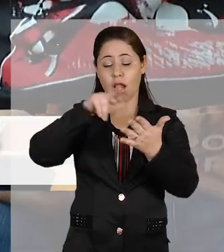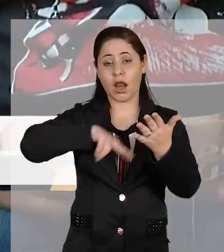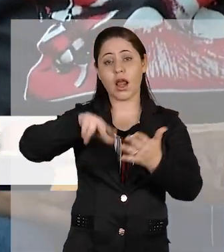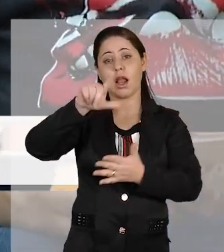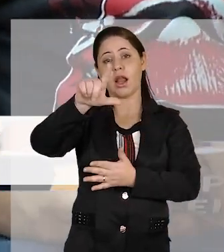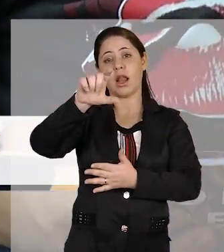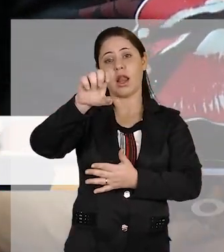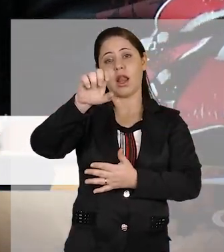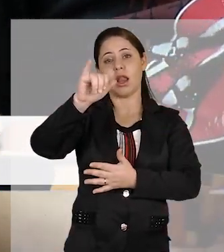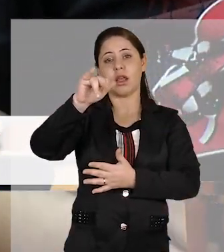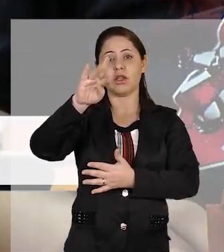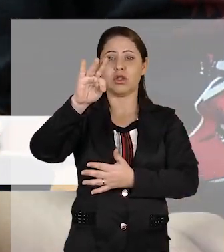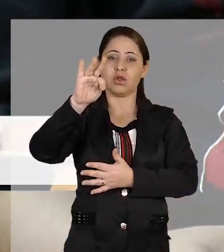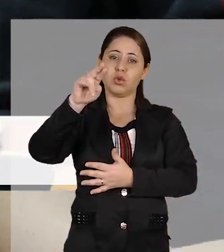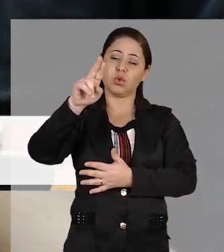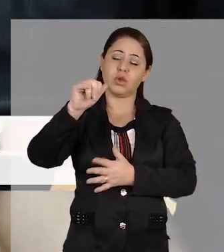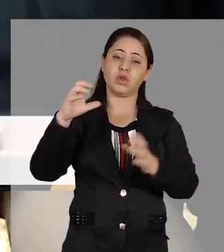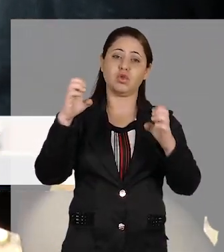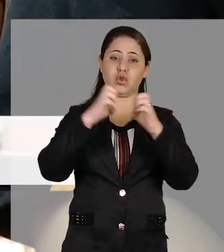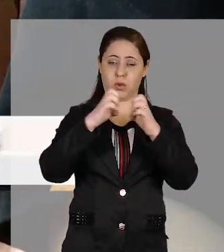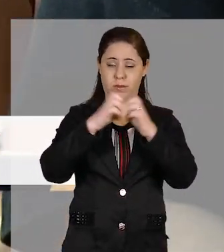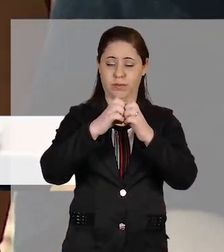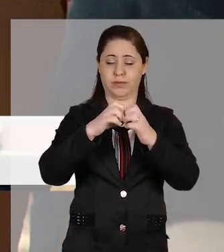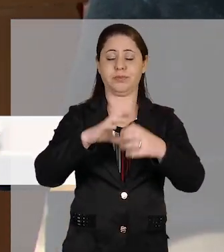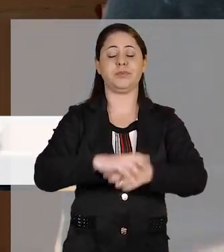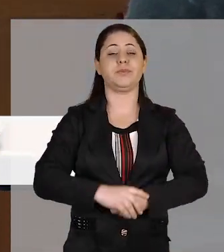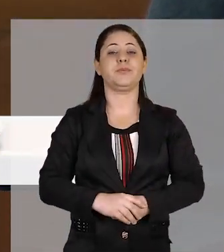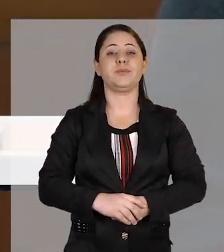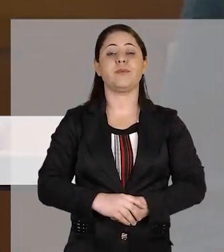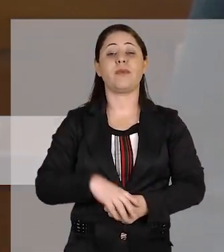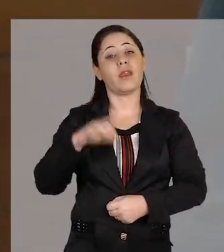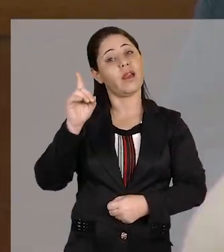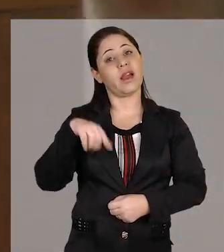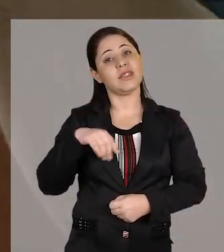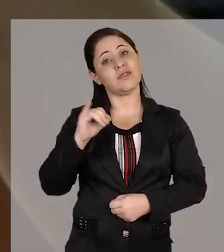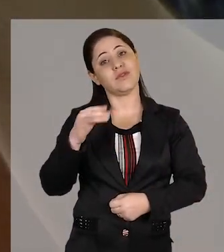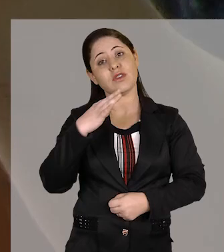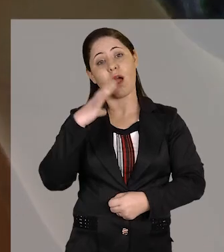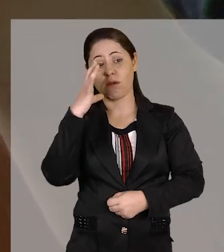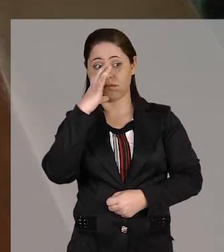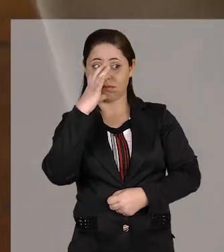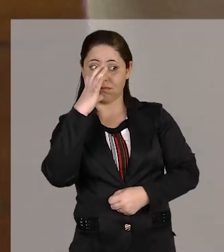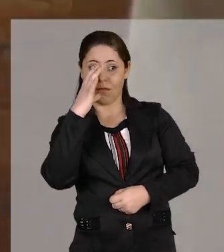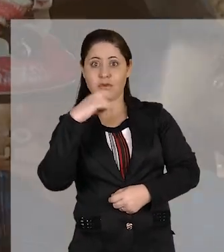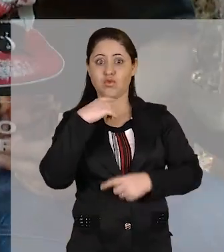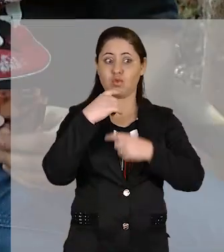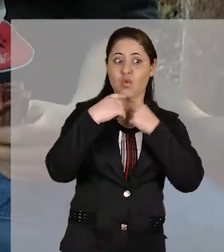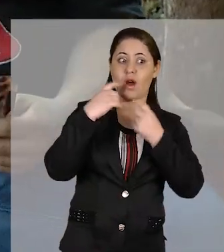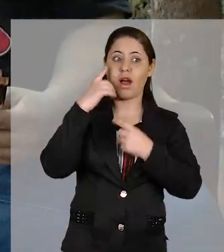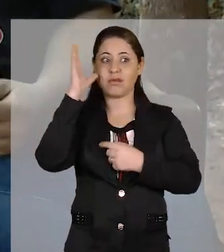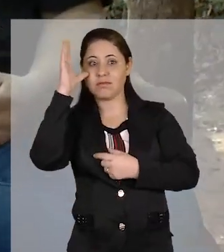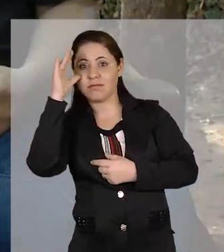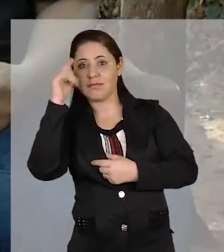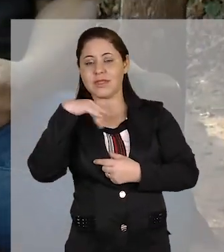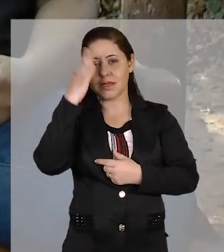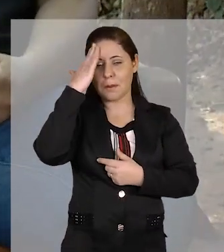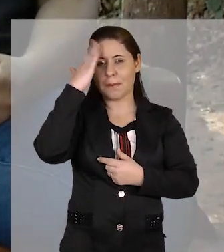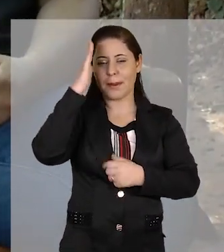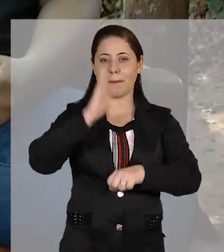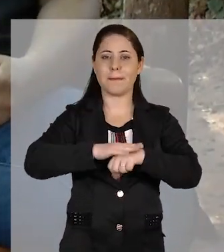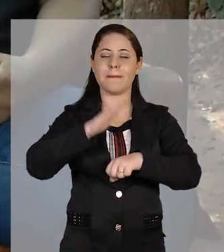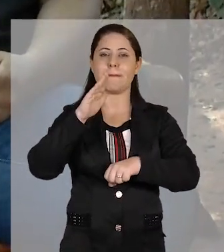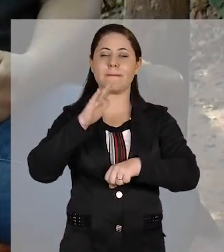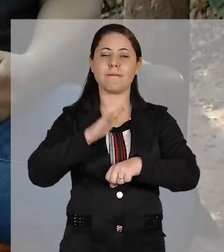Leitura, aqui de Campo Grande, que fica no Shopping Campo Grande. Então é isso. Se você ficou curioso para estar sabendo um pouco mais,